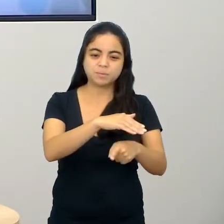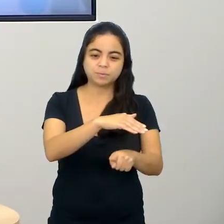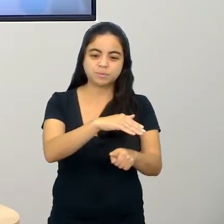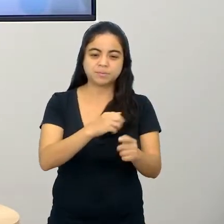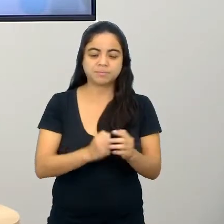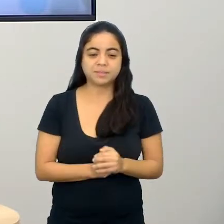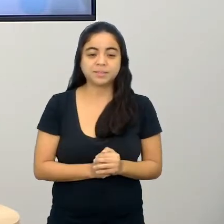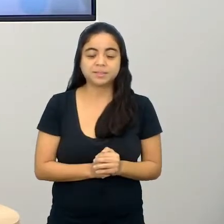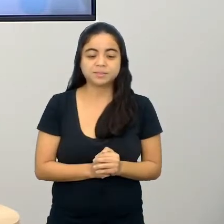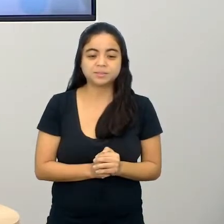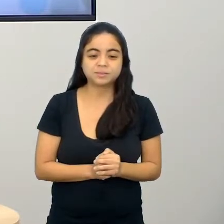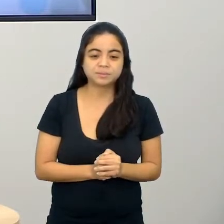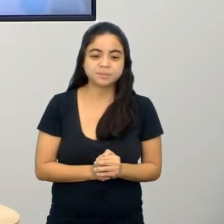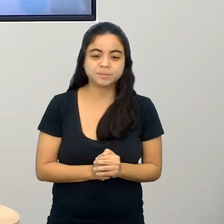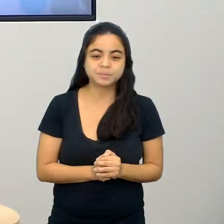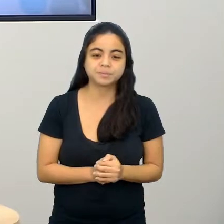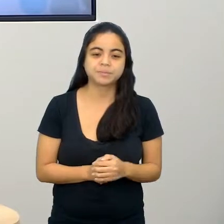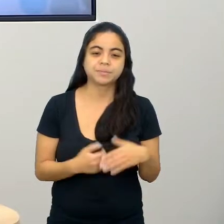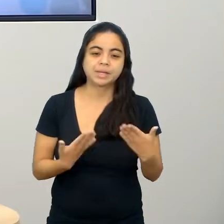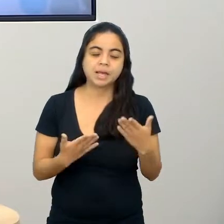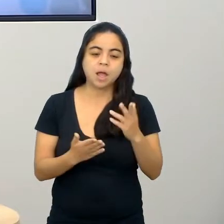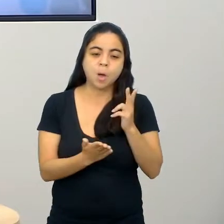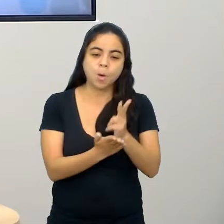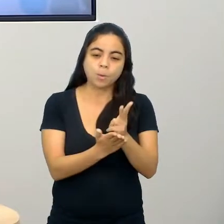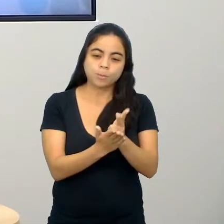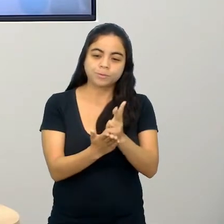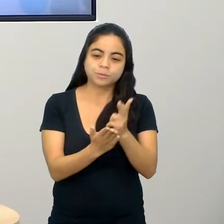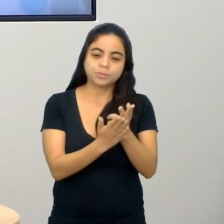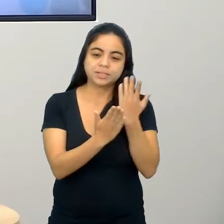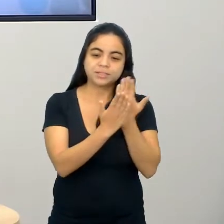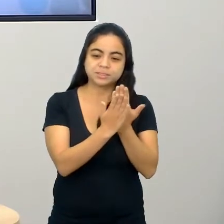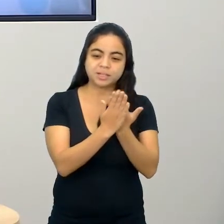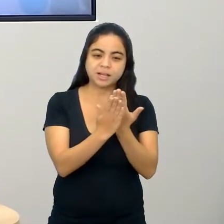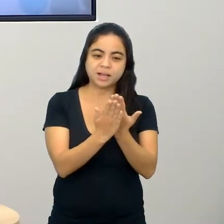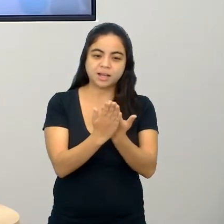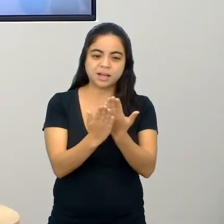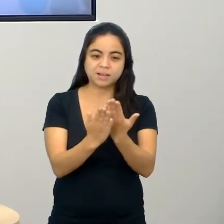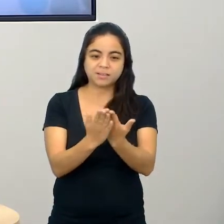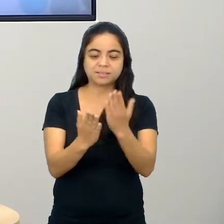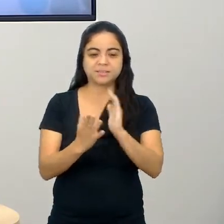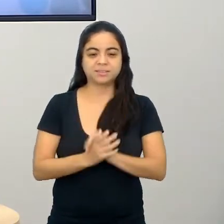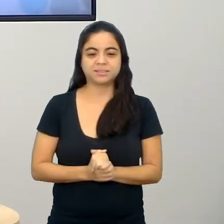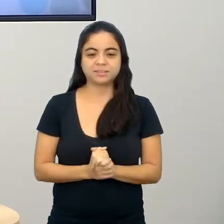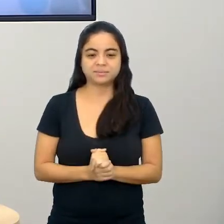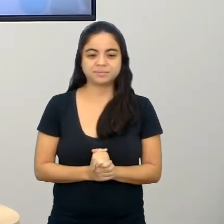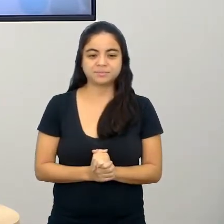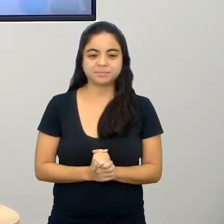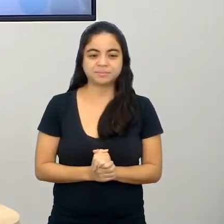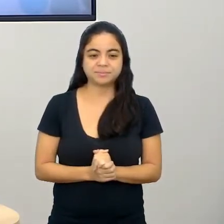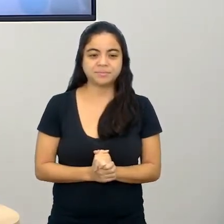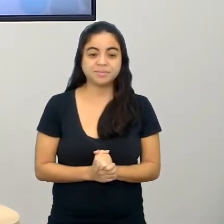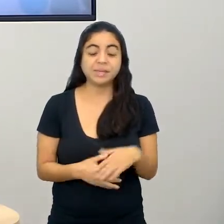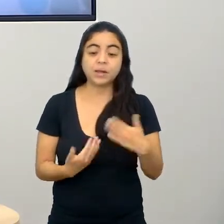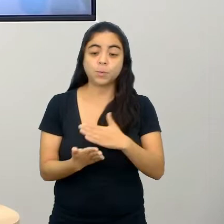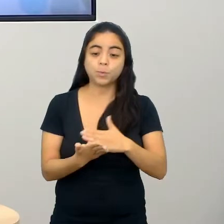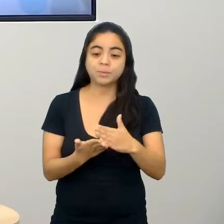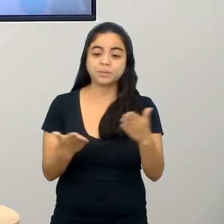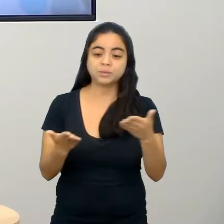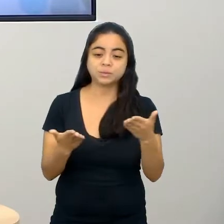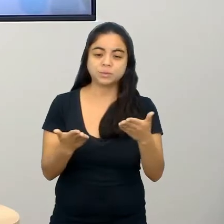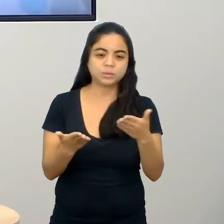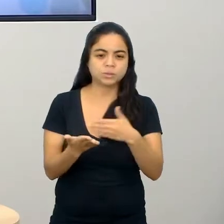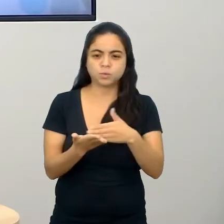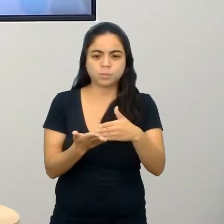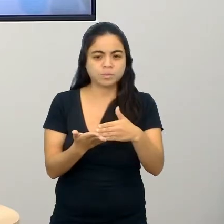aprofundamento, né? Justamente dando continuidade aí já às nossas aulas que já estão aí numa caminhada. Não dá para dizer que estamos começando hoje partindo do